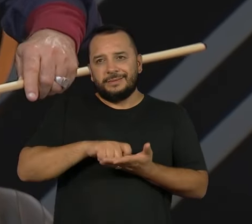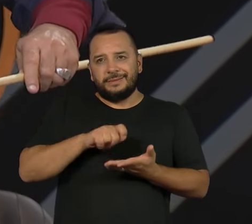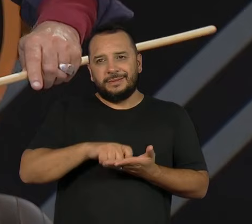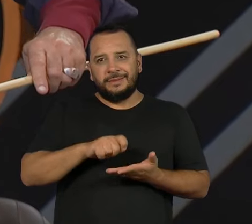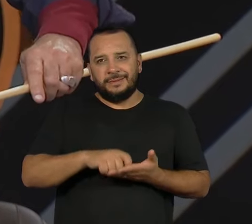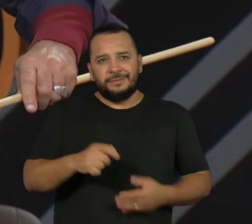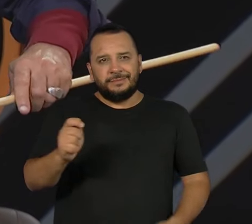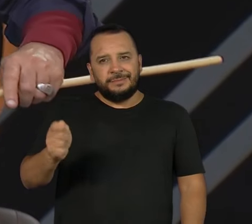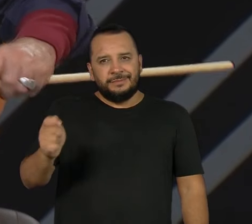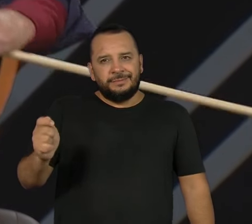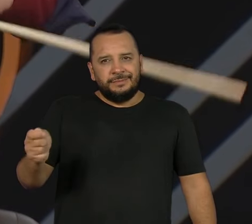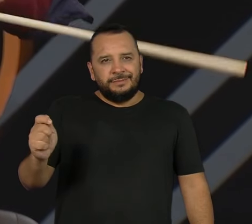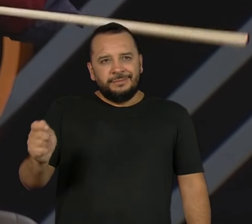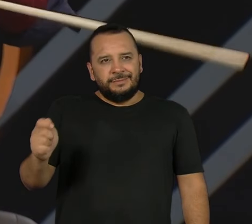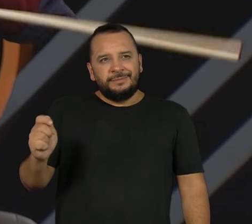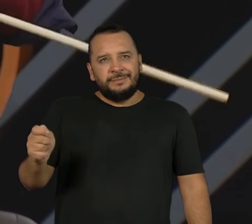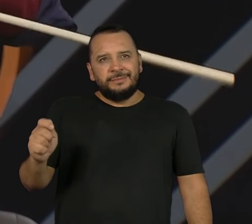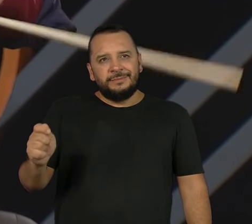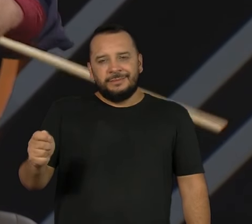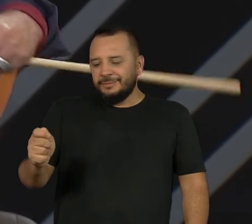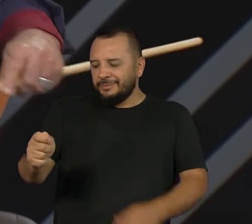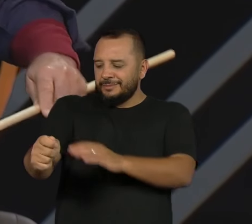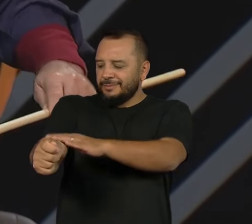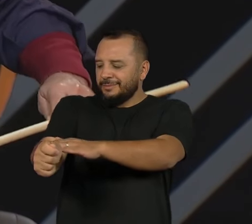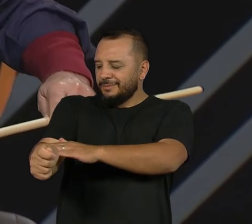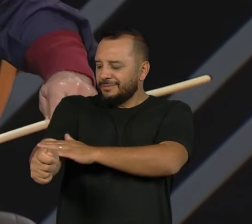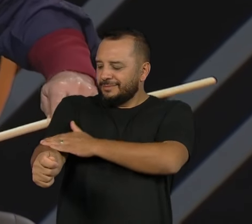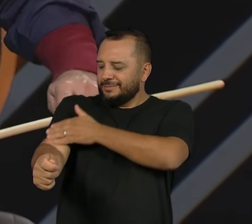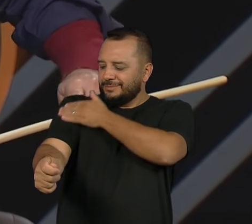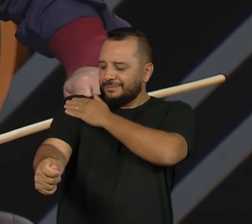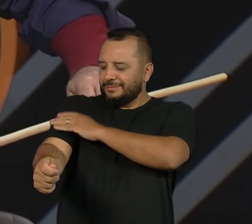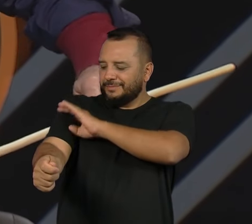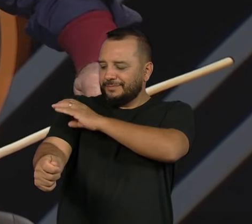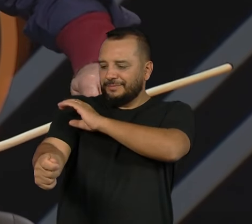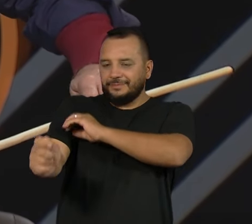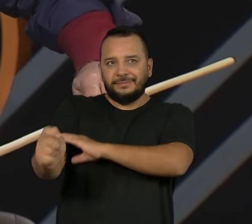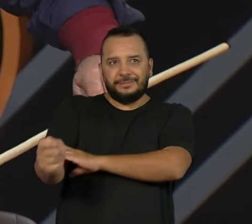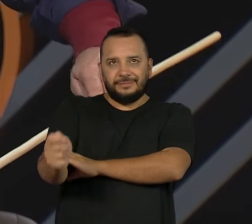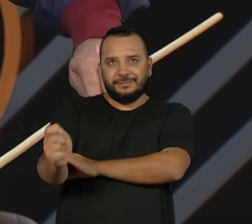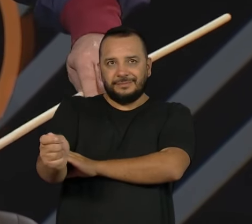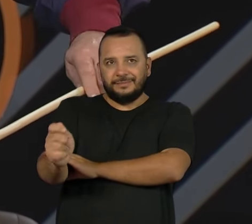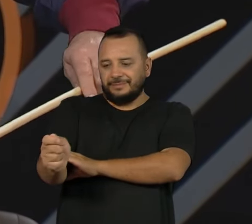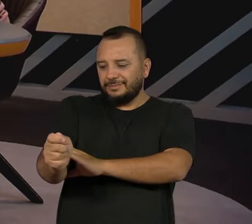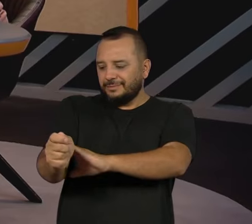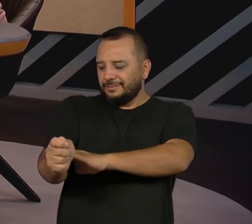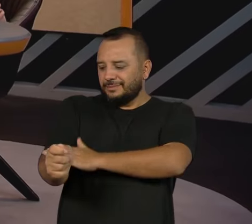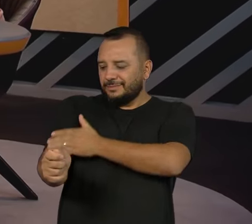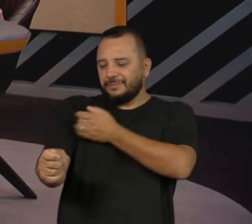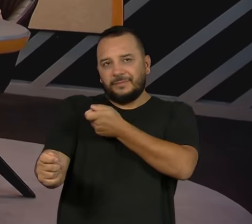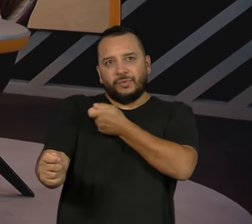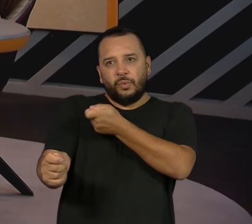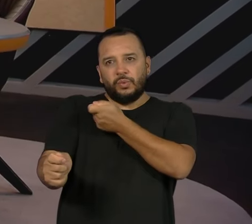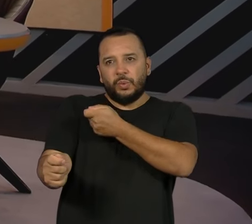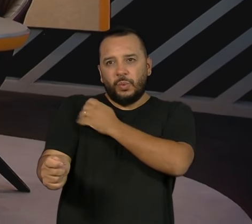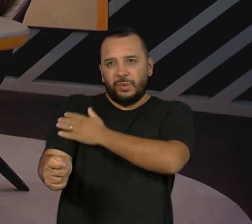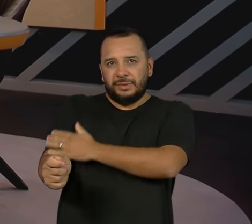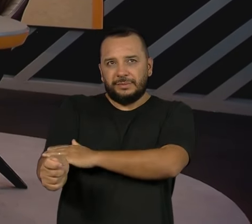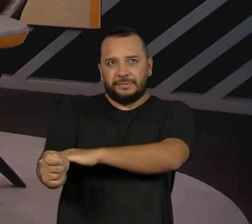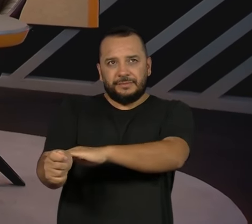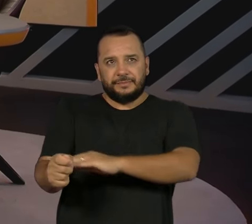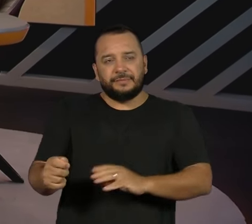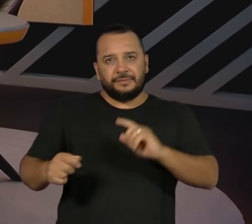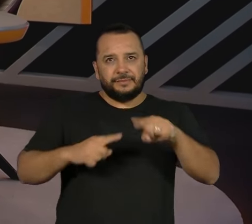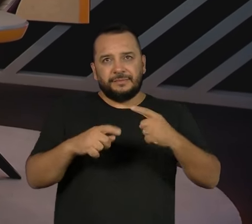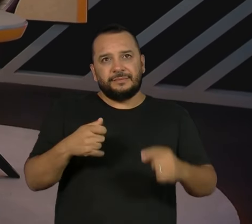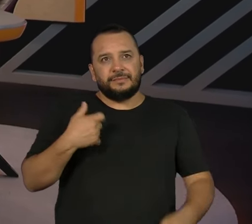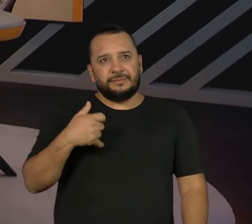essa vibração exige que o braço todo se controle, entendeu? Então, com a idade, eu